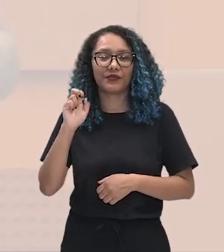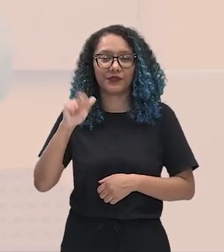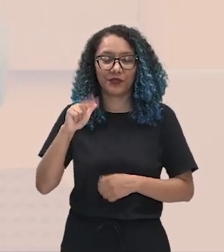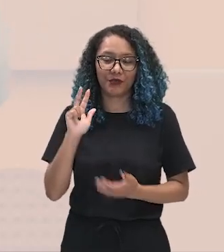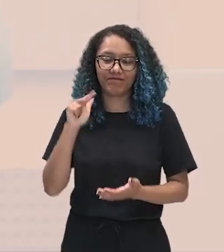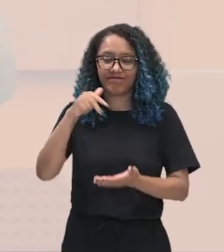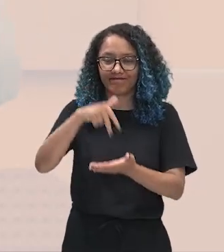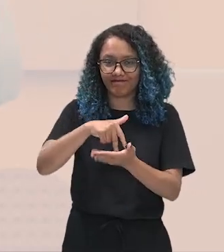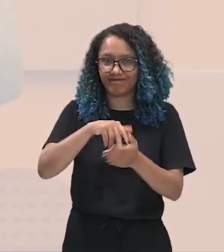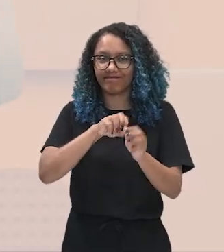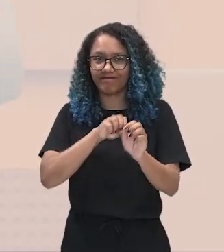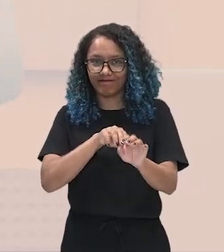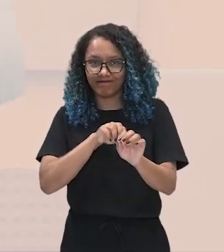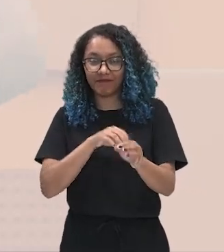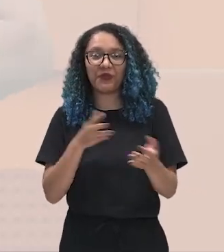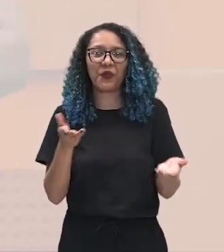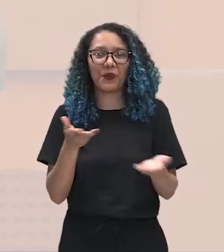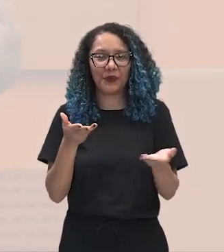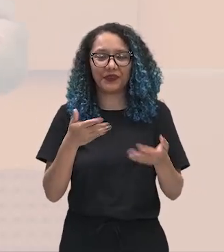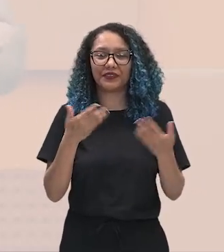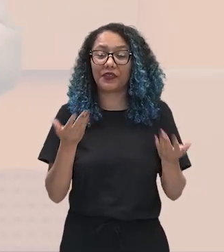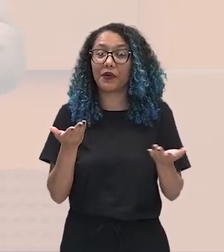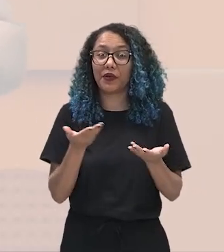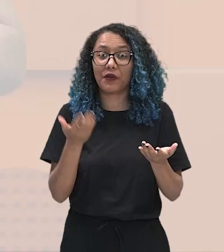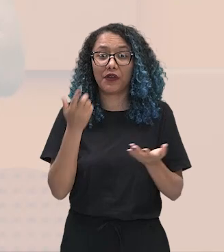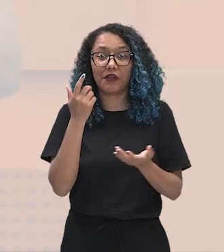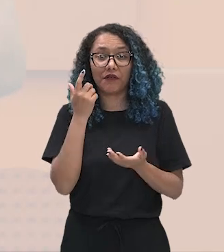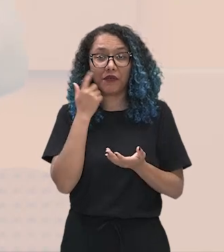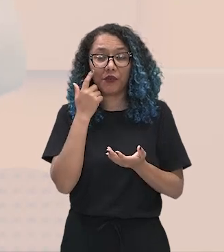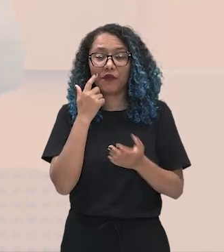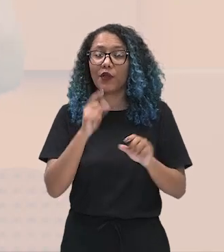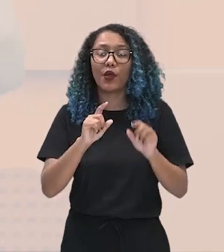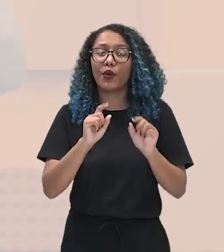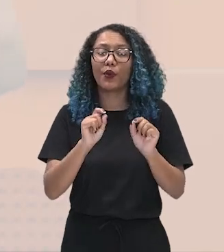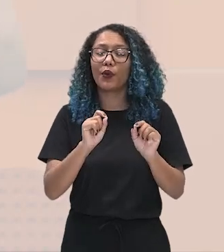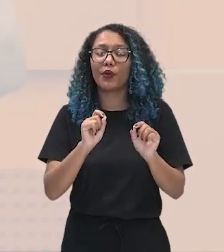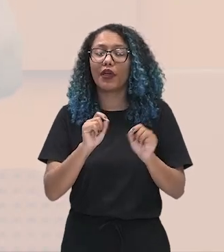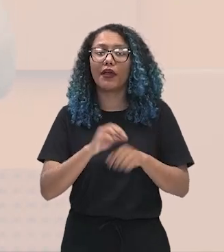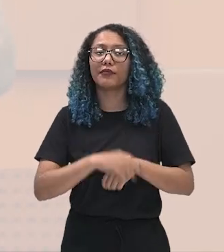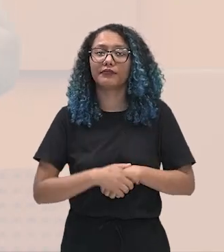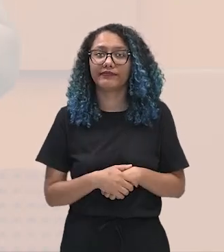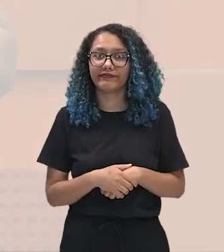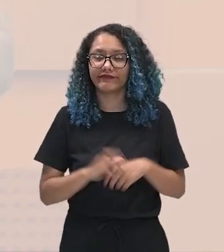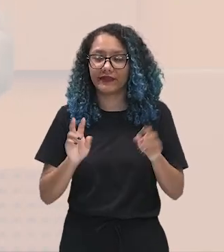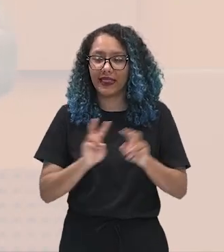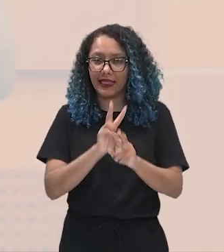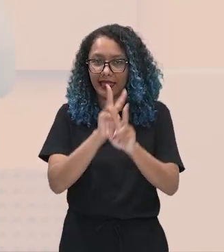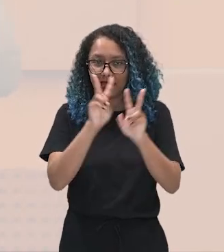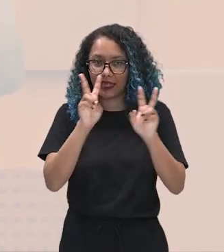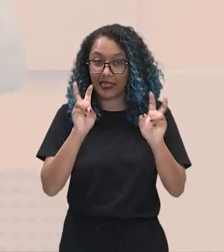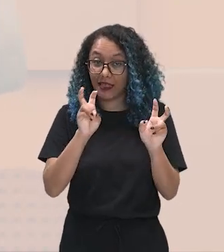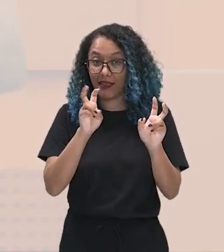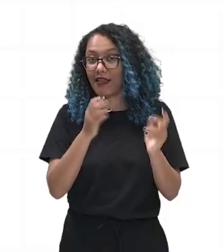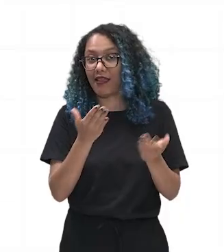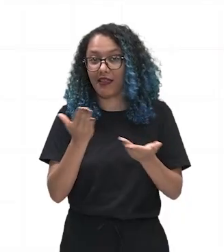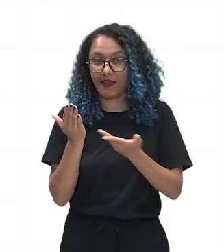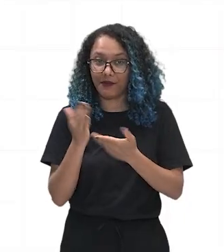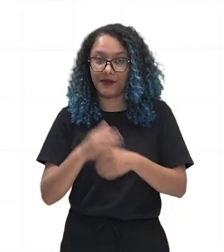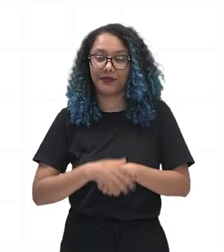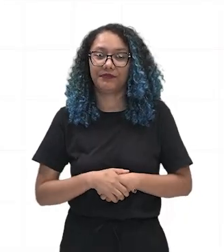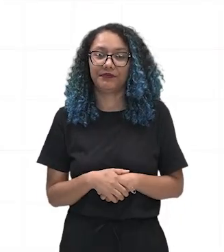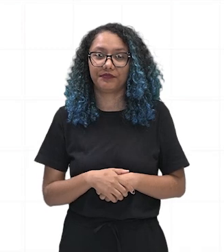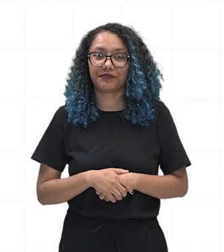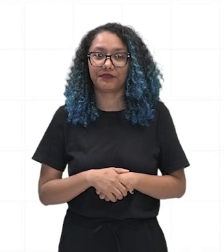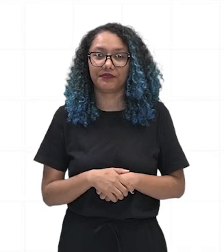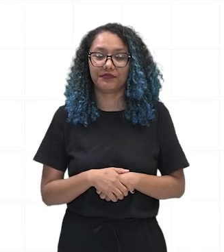seu professor nessa aula de hoje. E por falar na nossa aula de hoje, olha só o nosso objeto de